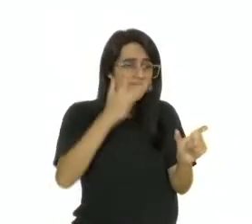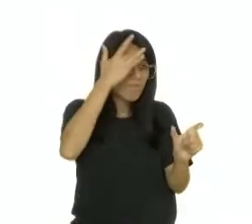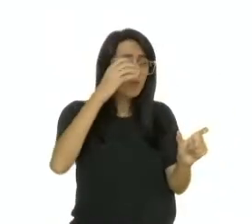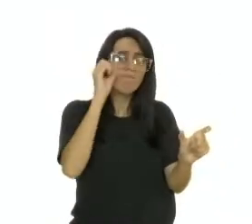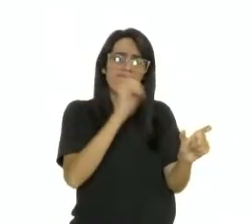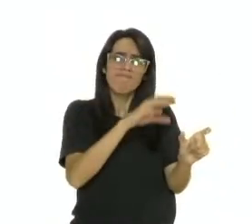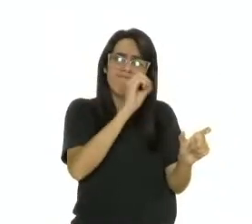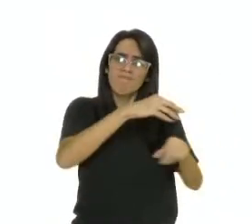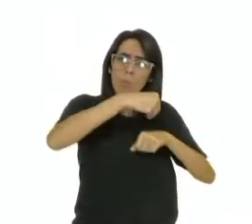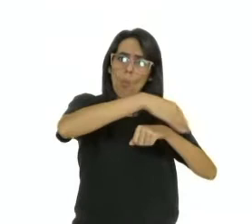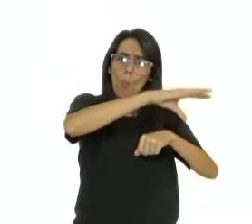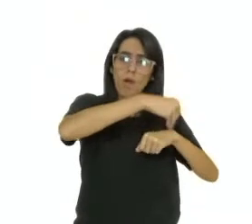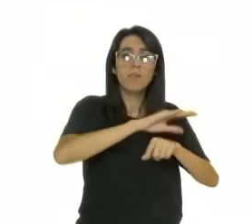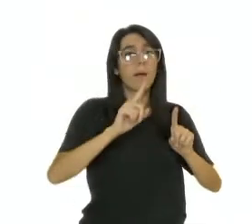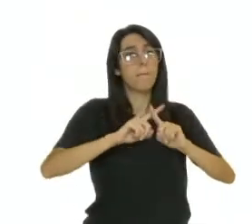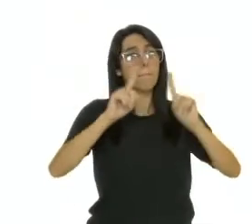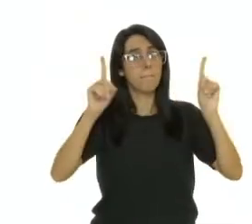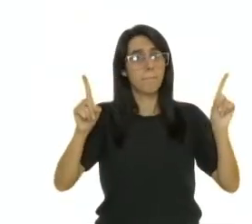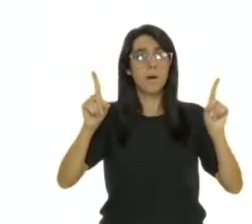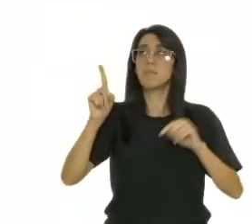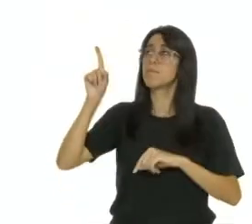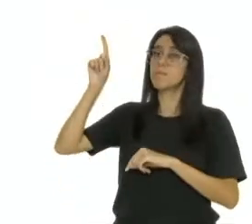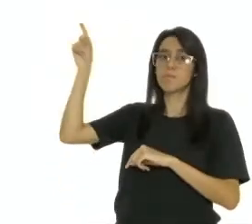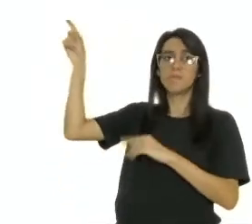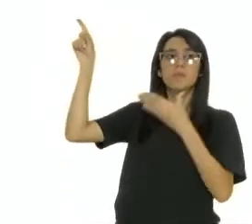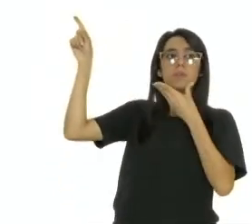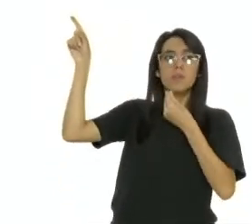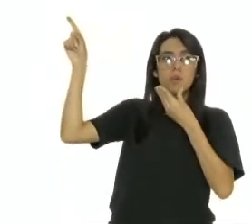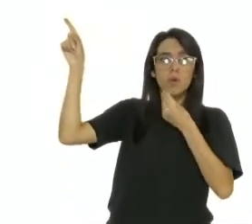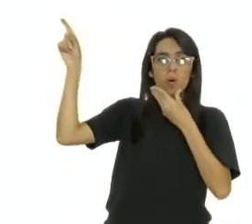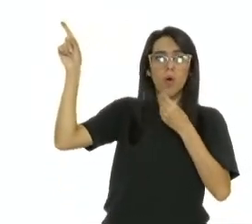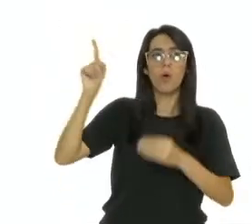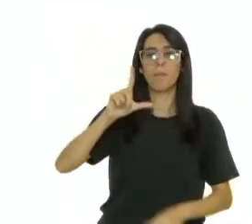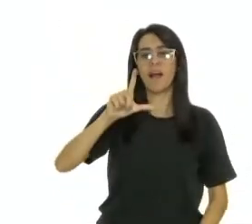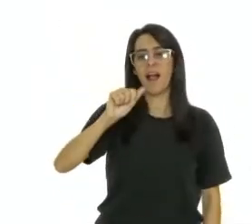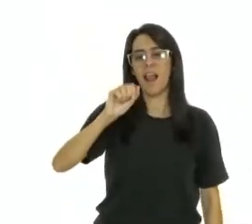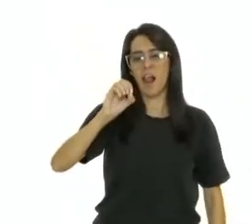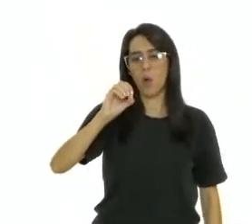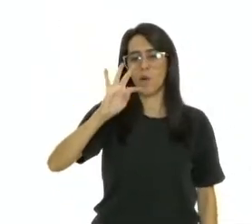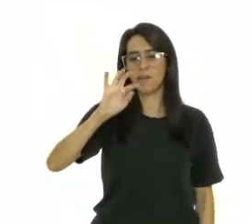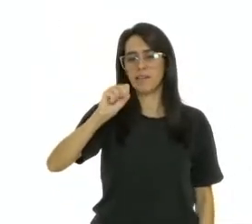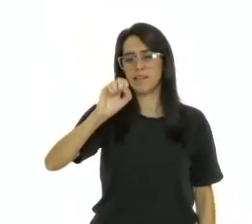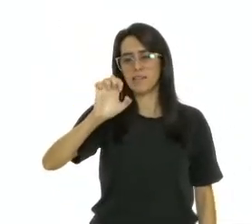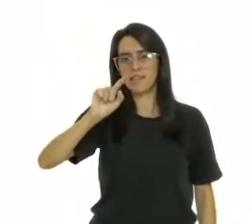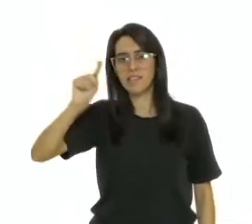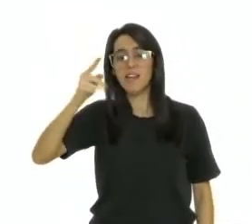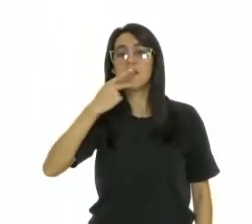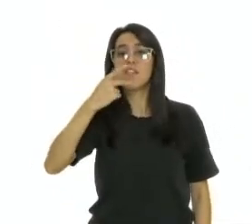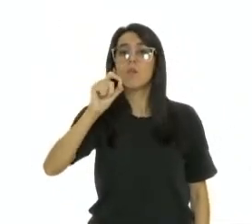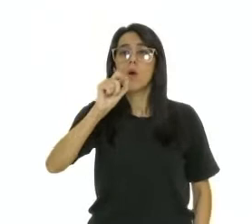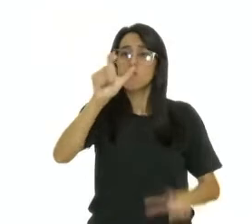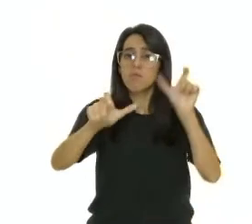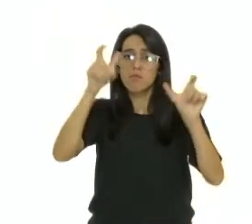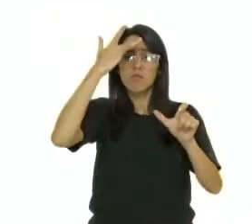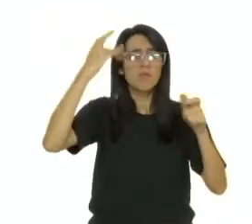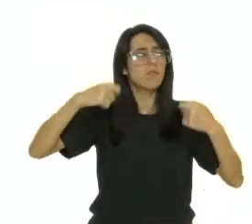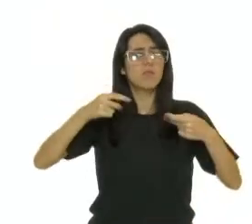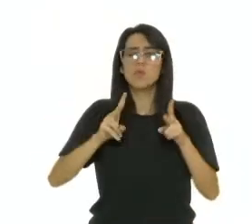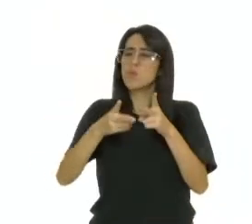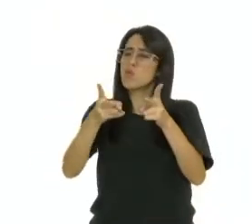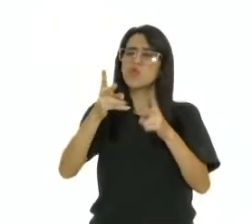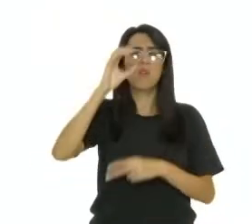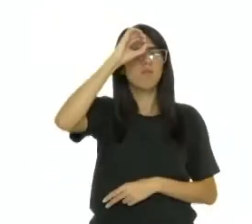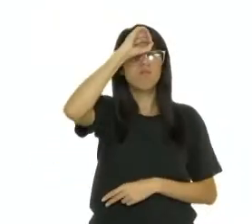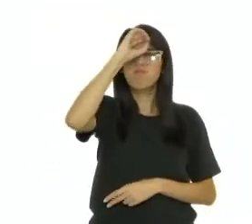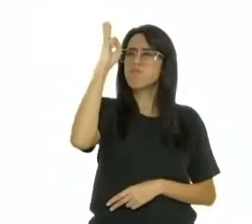Lao Tse, fundador do taoísmo, na imagem ao lado, preferia que as pessoas permanecessem ingênuas, simples